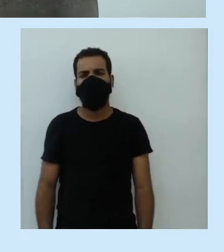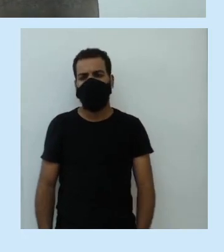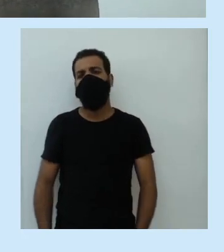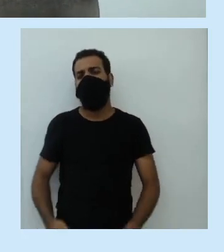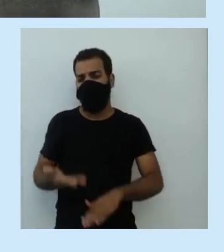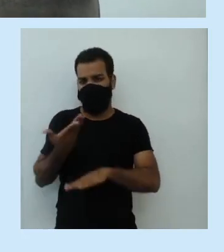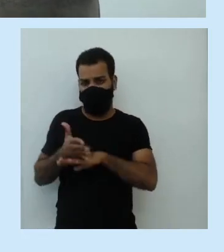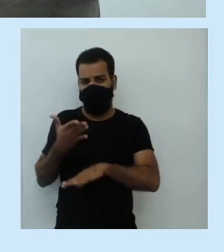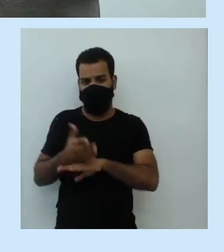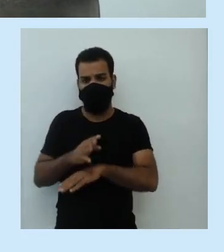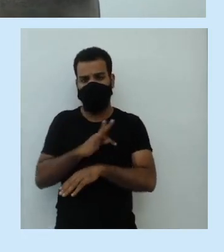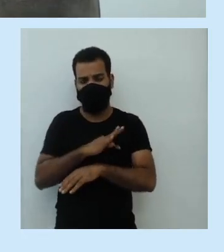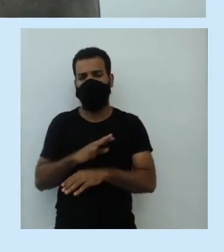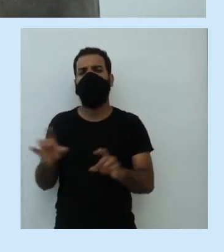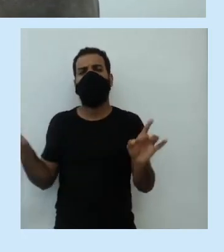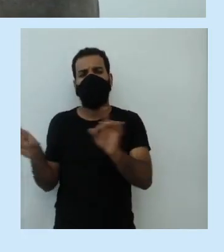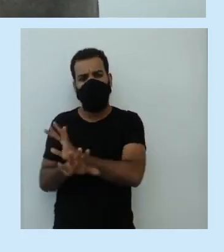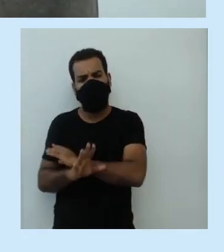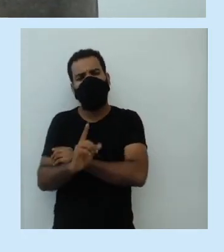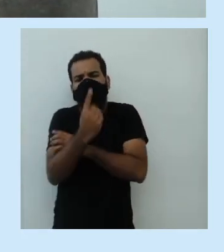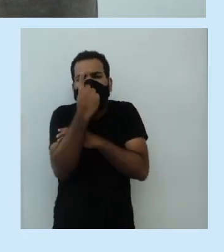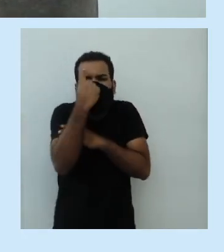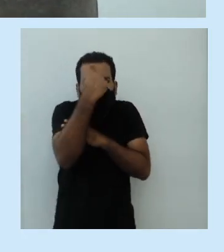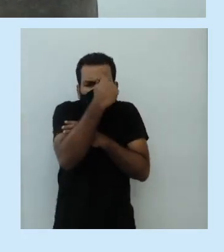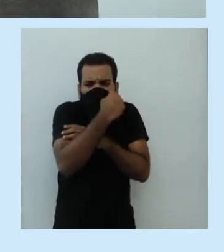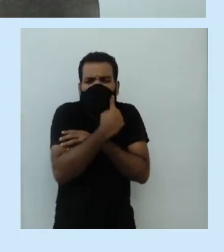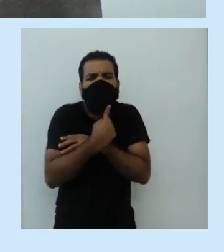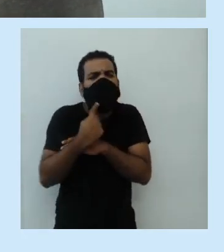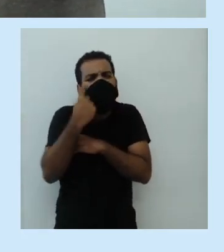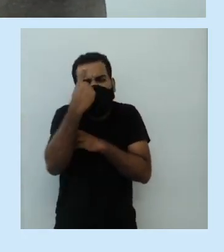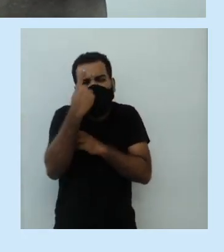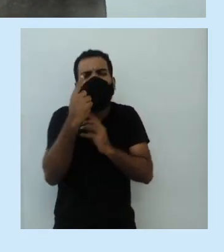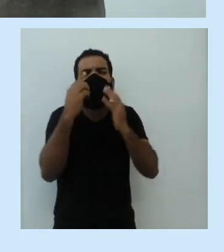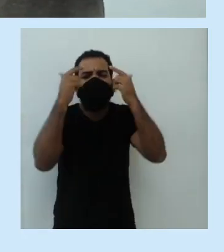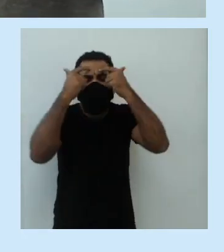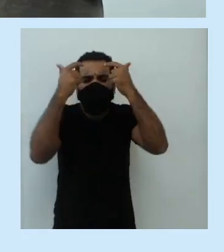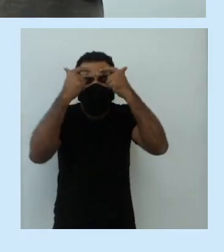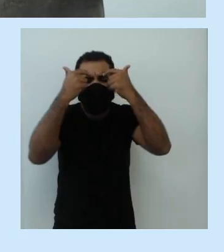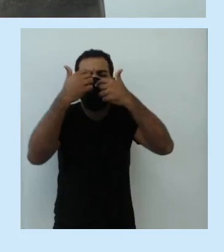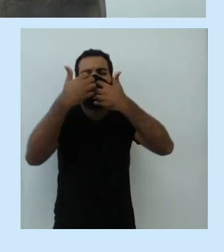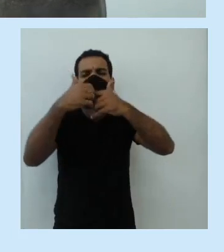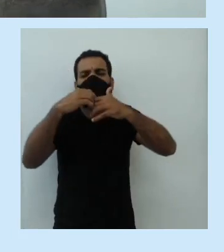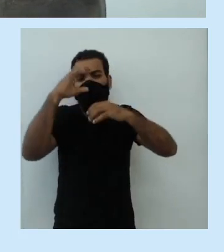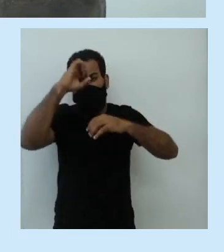treino, pegue uma horinha, vá construir o seu conhecimento com